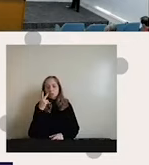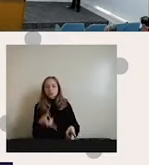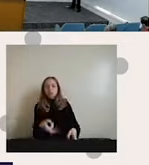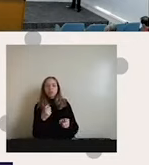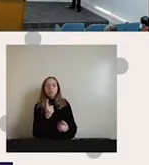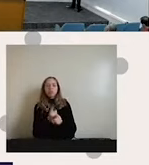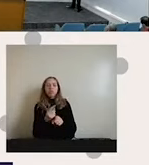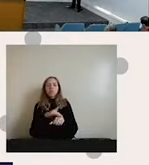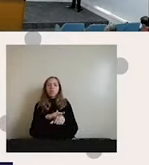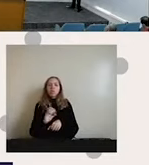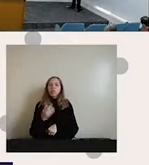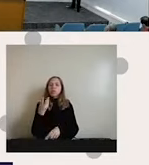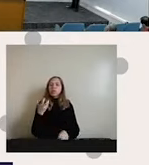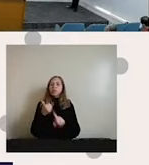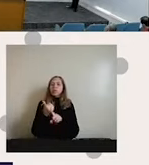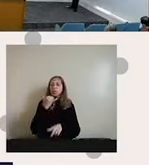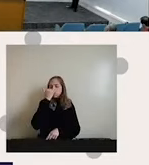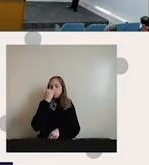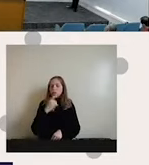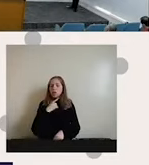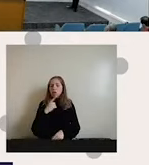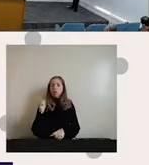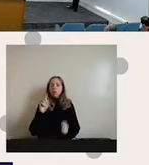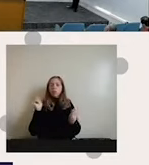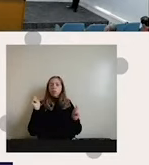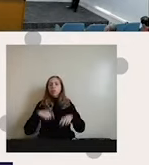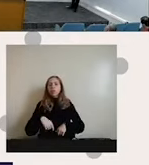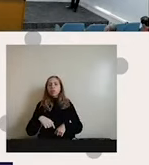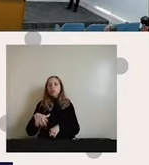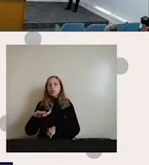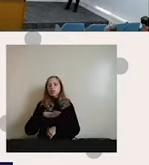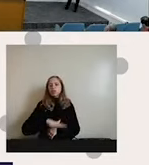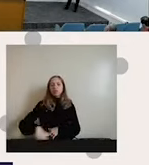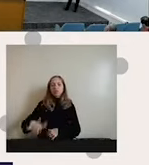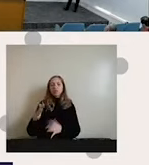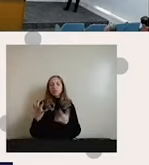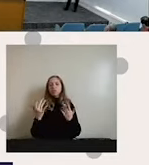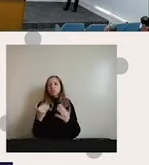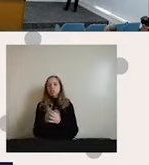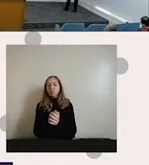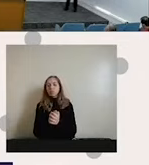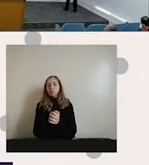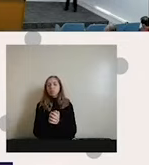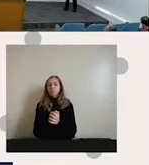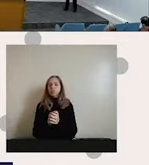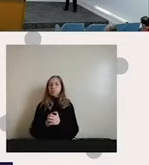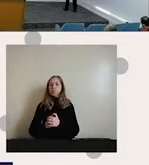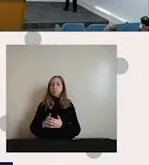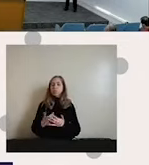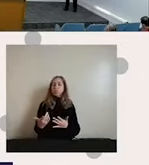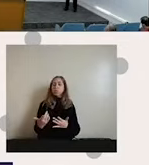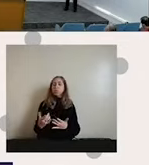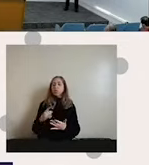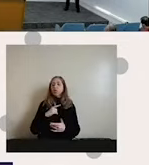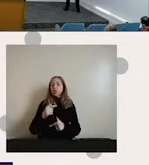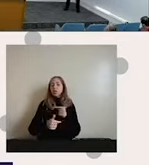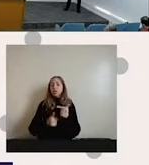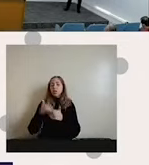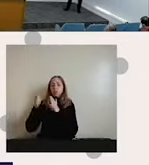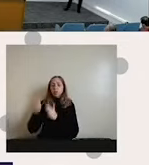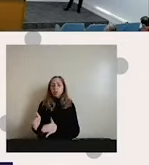incapacidade laborativa. E aí, essa condição, para o trabalhador empregado, né, filiado a